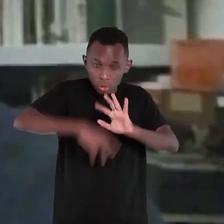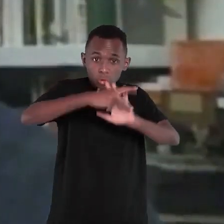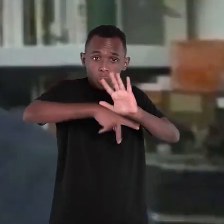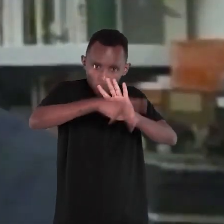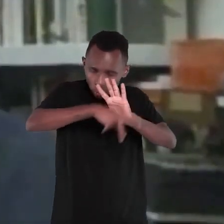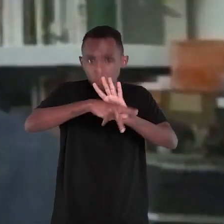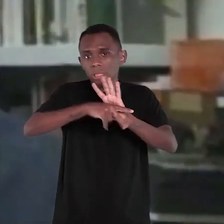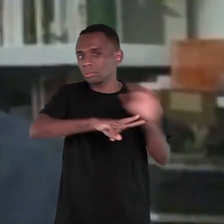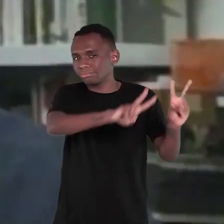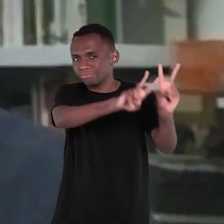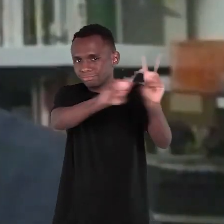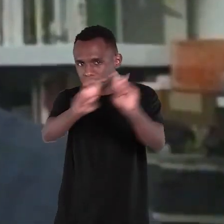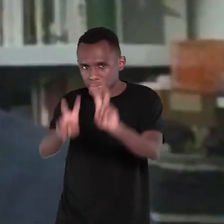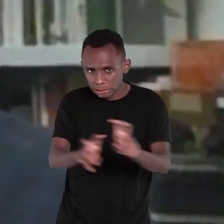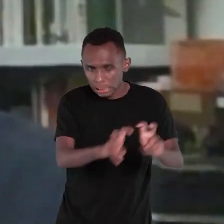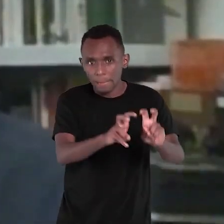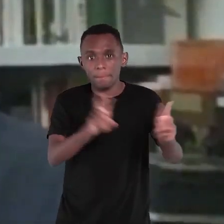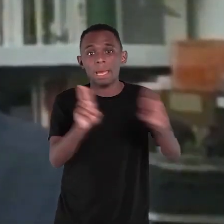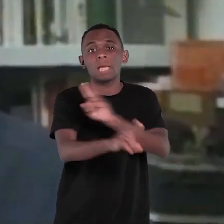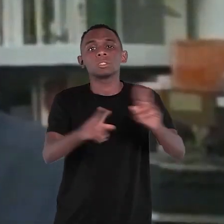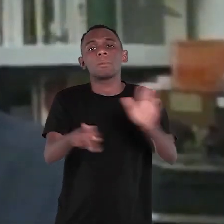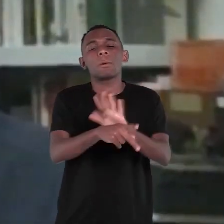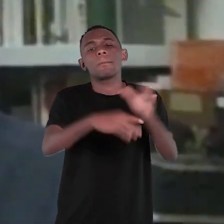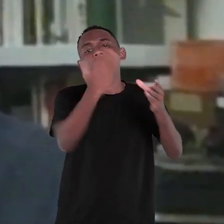monta projetos nesse sentido, né?